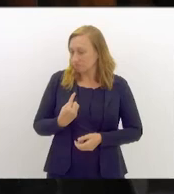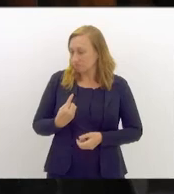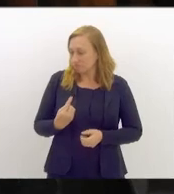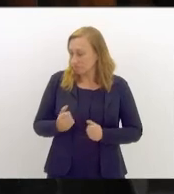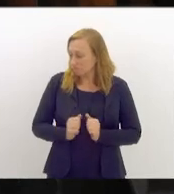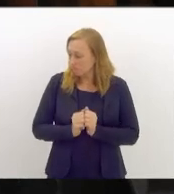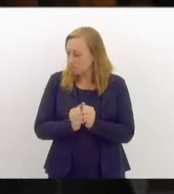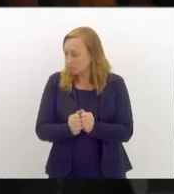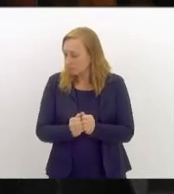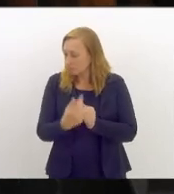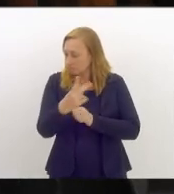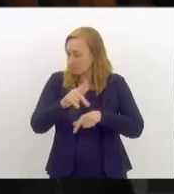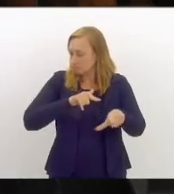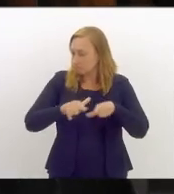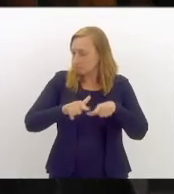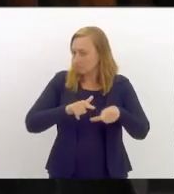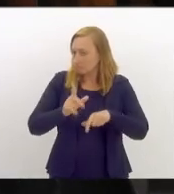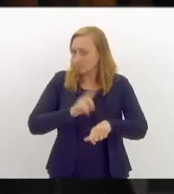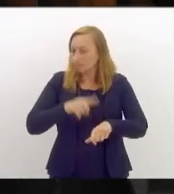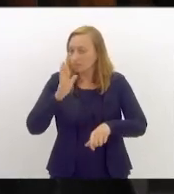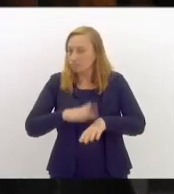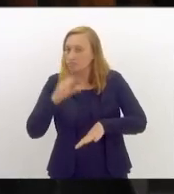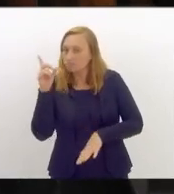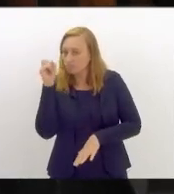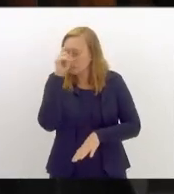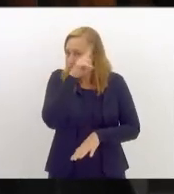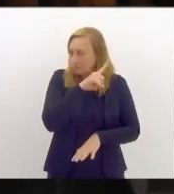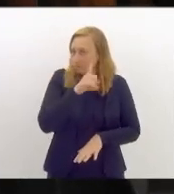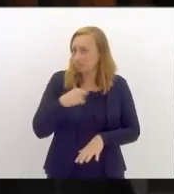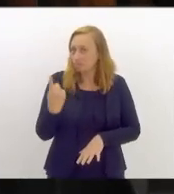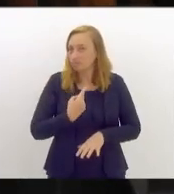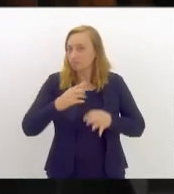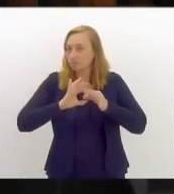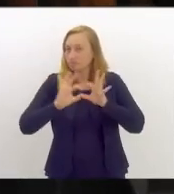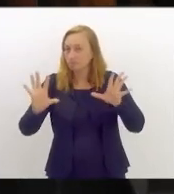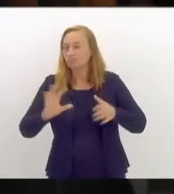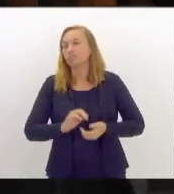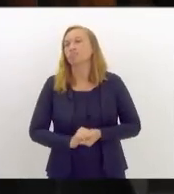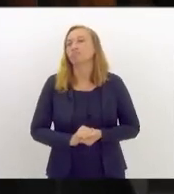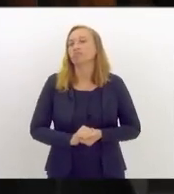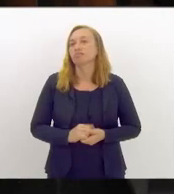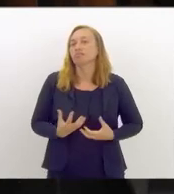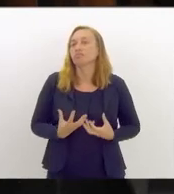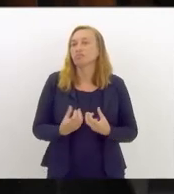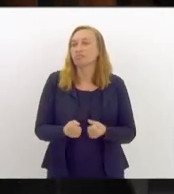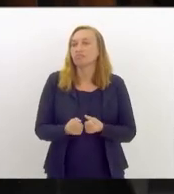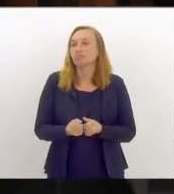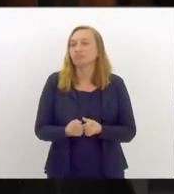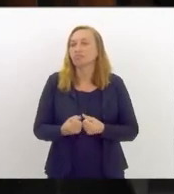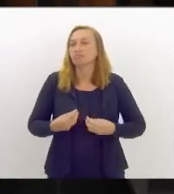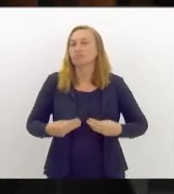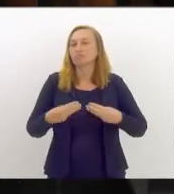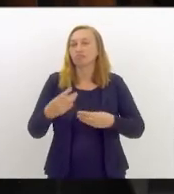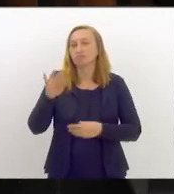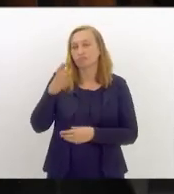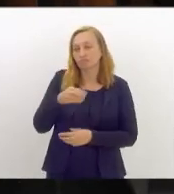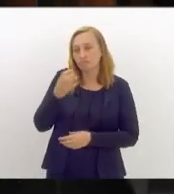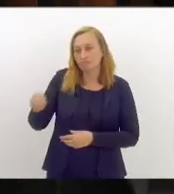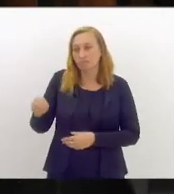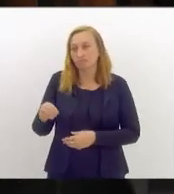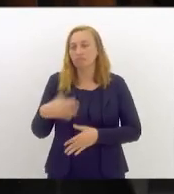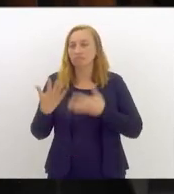no momento talvez mais delicado de nossa democracia receba Ministro Salomão a nossa